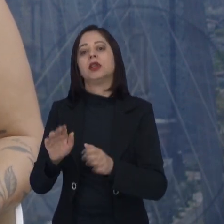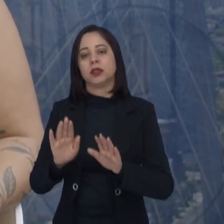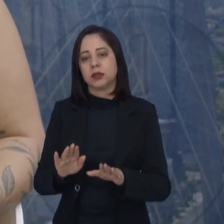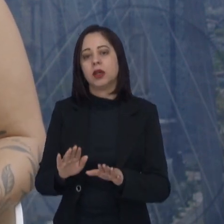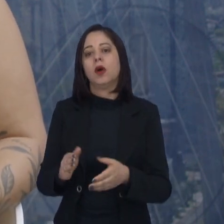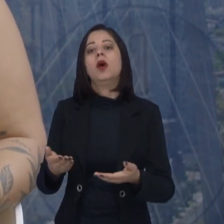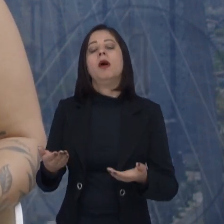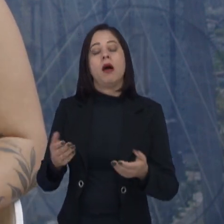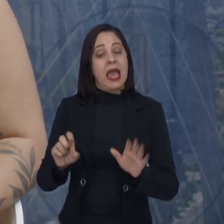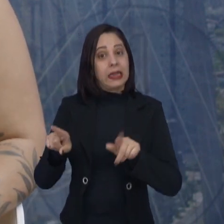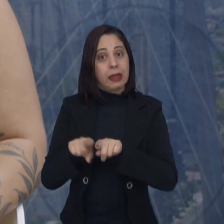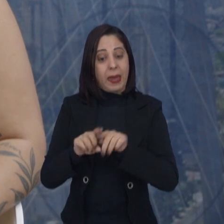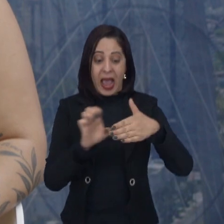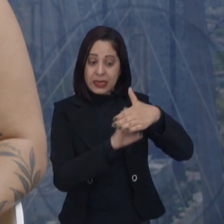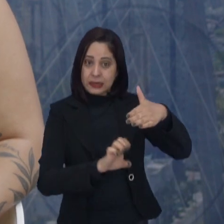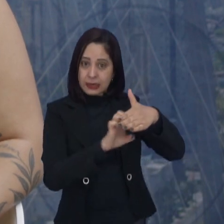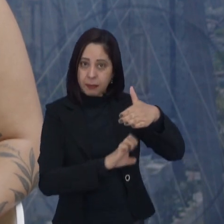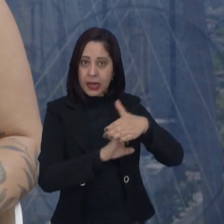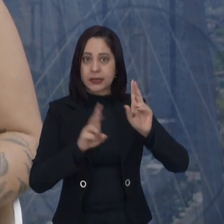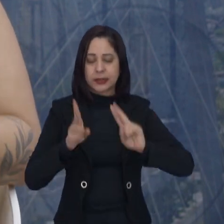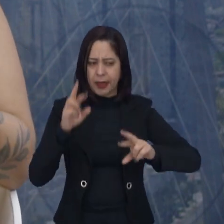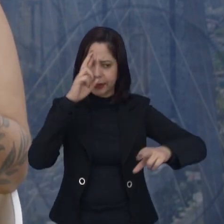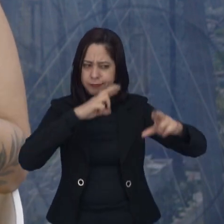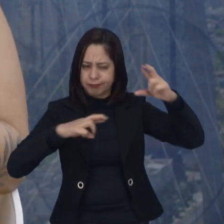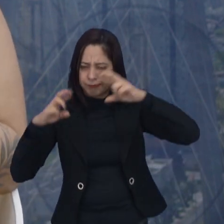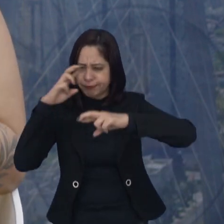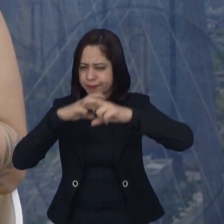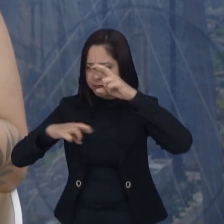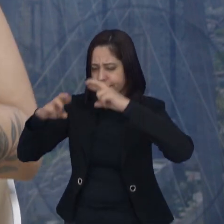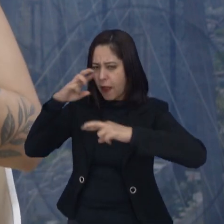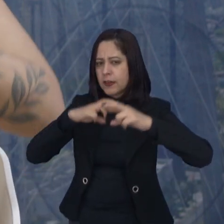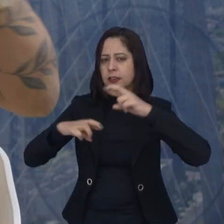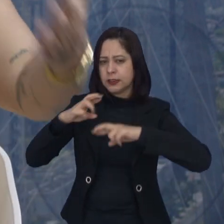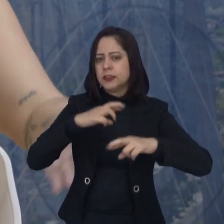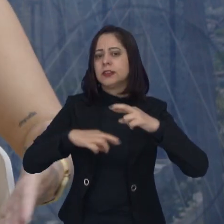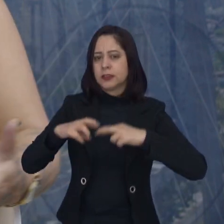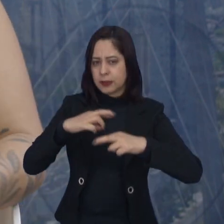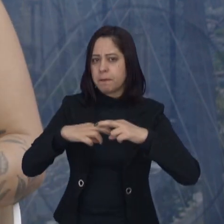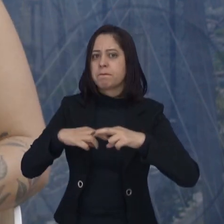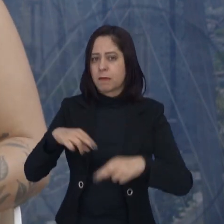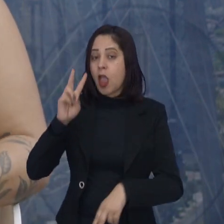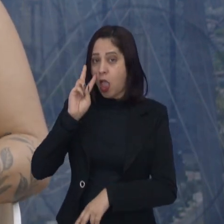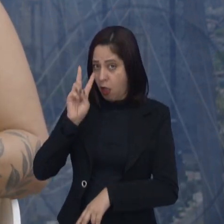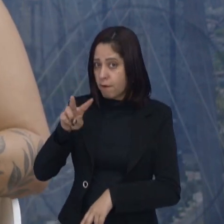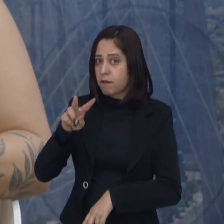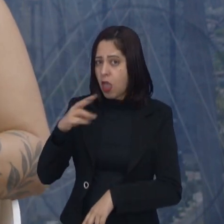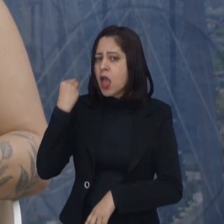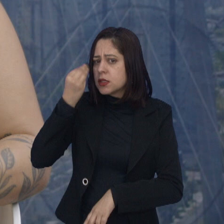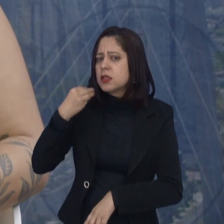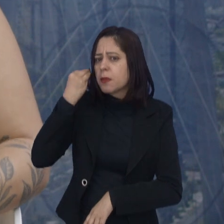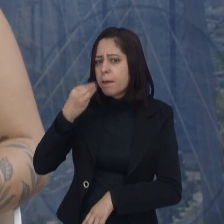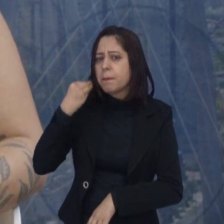esse processo e as marcas elas acompanham. Então, a gente tem várias assim experiências com marcas que a gente falava, disparava um contato e a marca